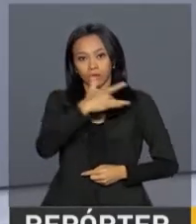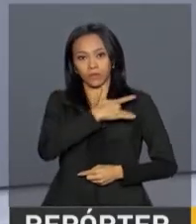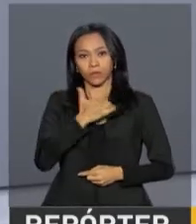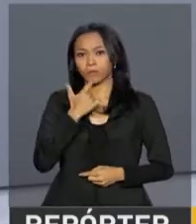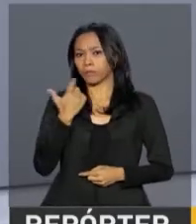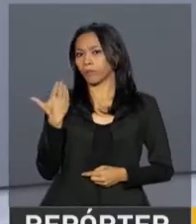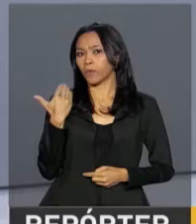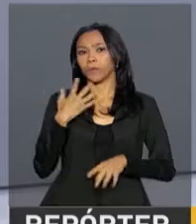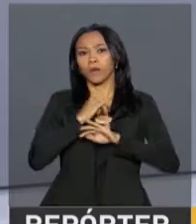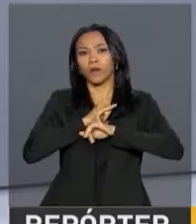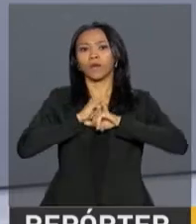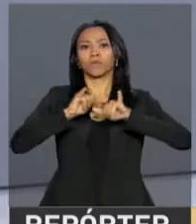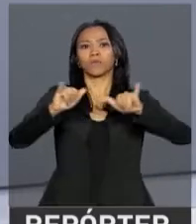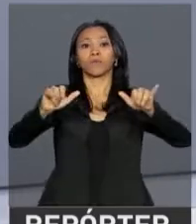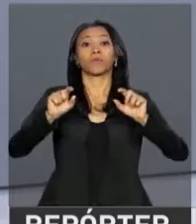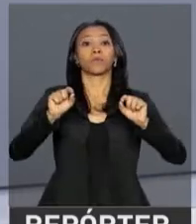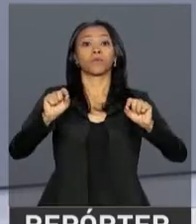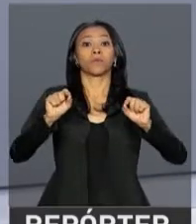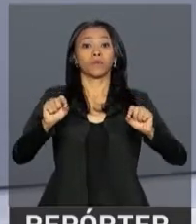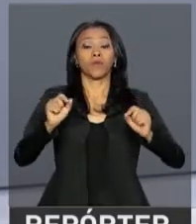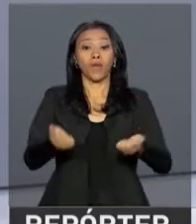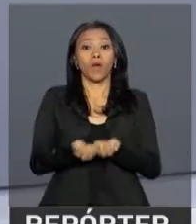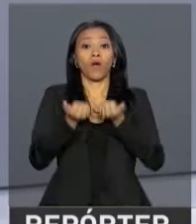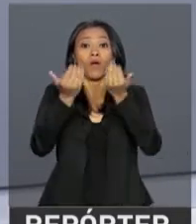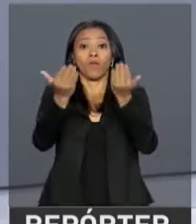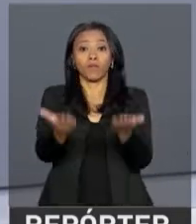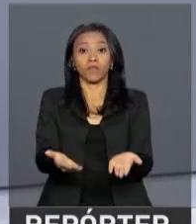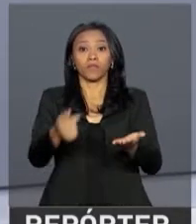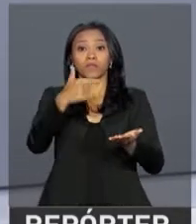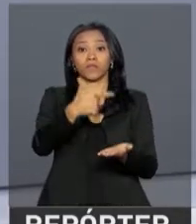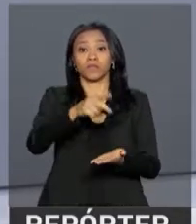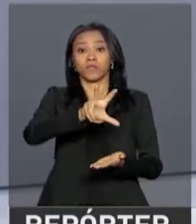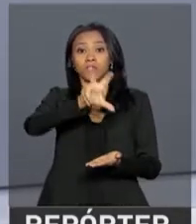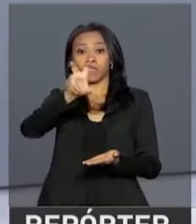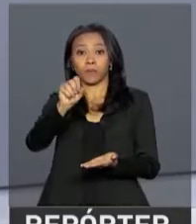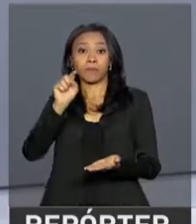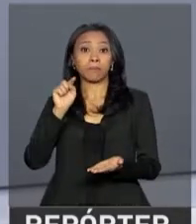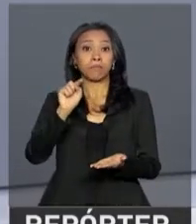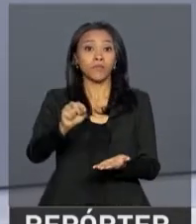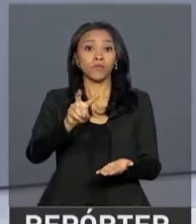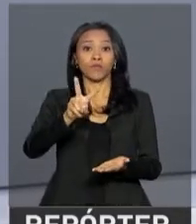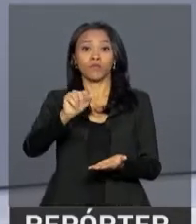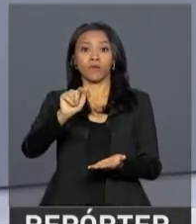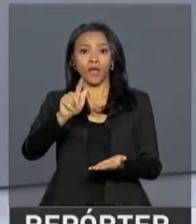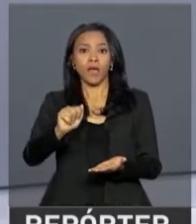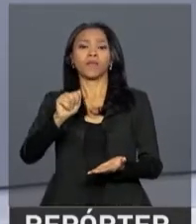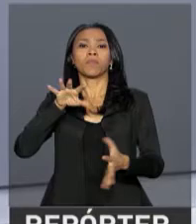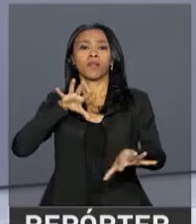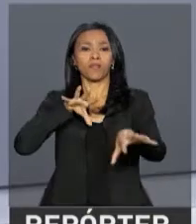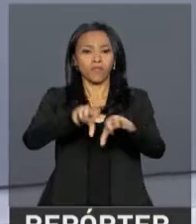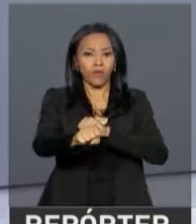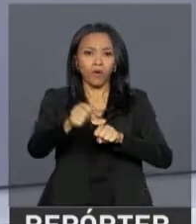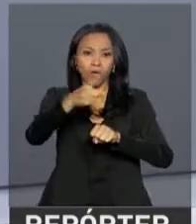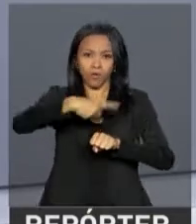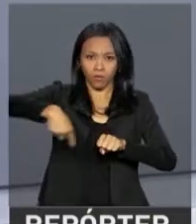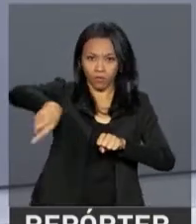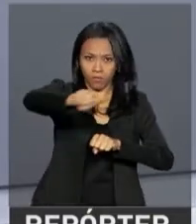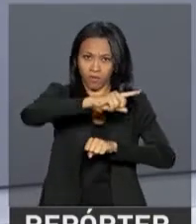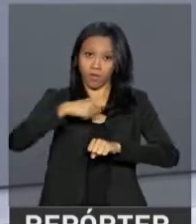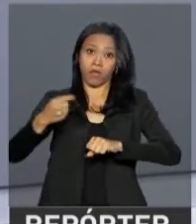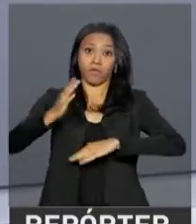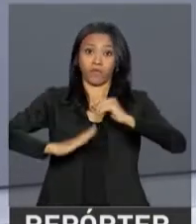agora pouco a oferta de 250 mil vagas para formar agentes comunitários de saúde em técnicos de